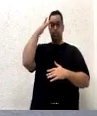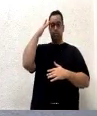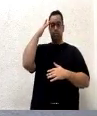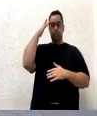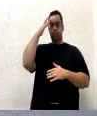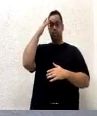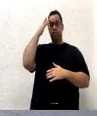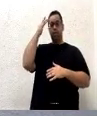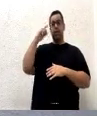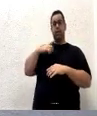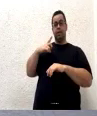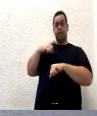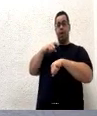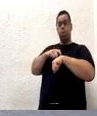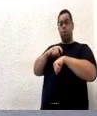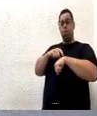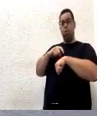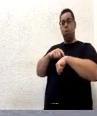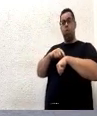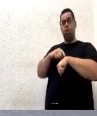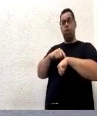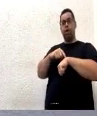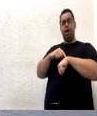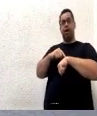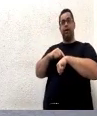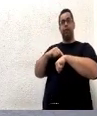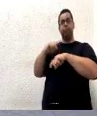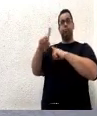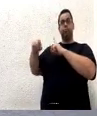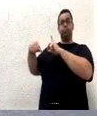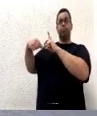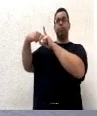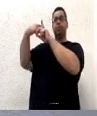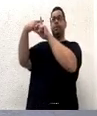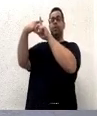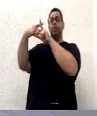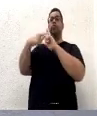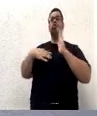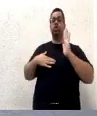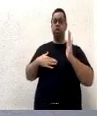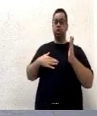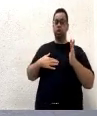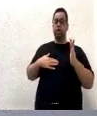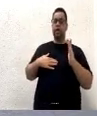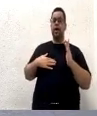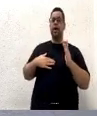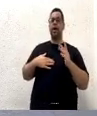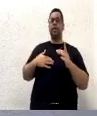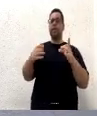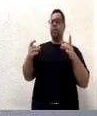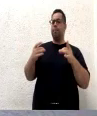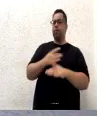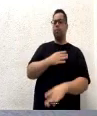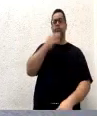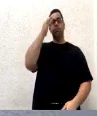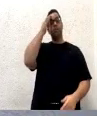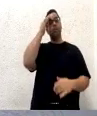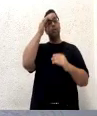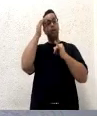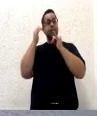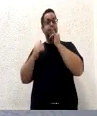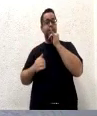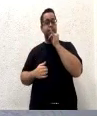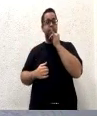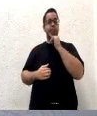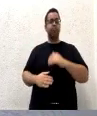estendido, e a gente está com essa carta na manga, se houver necessidade. Nossa outra preocupação, caso grave. Né? A gente